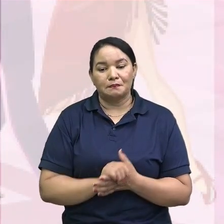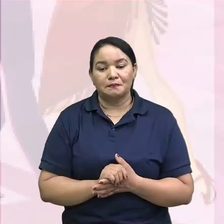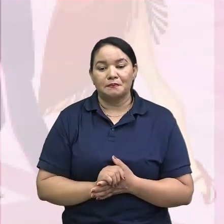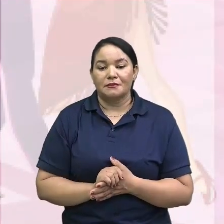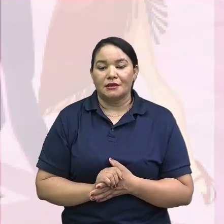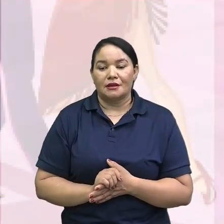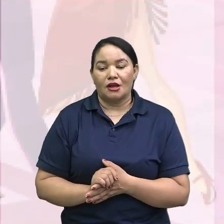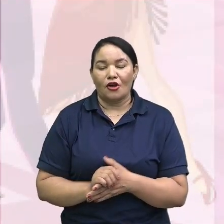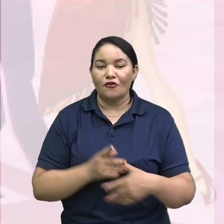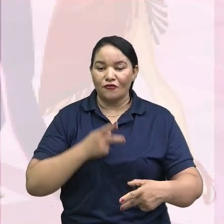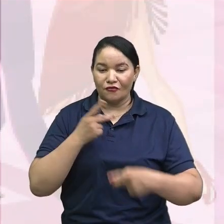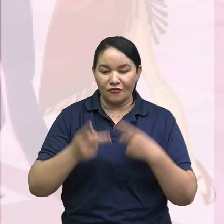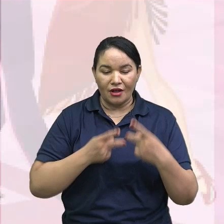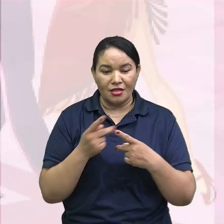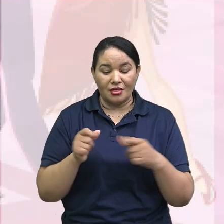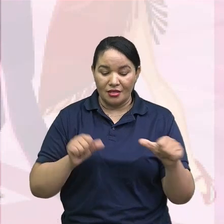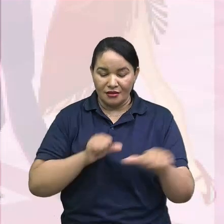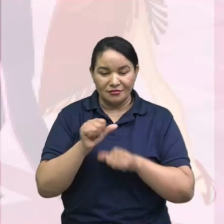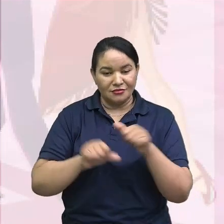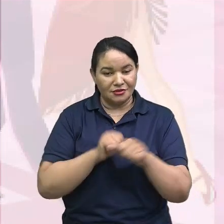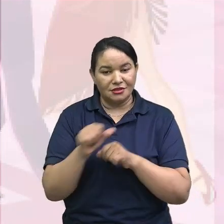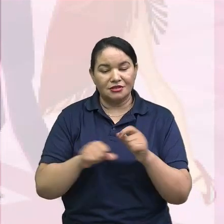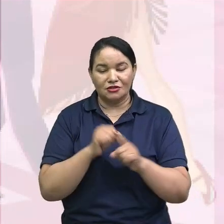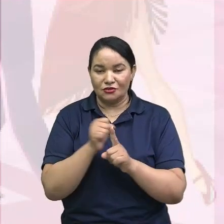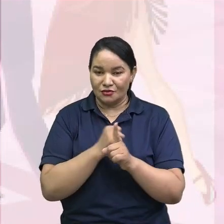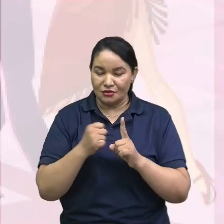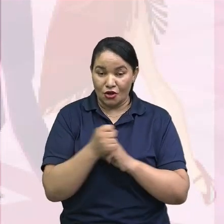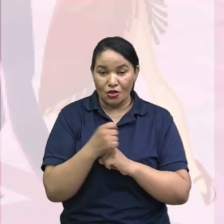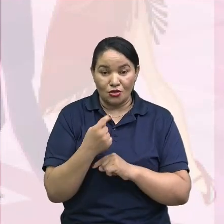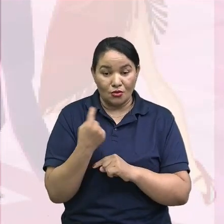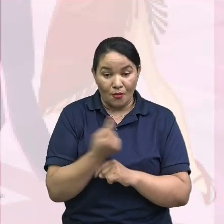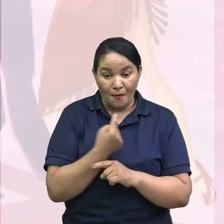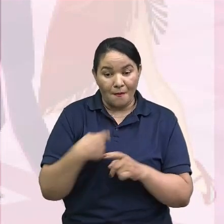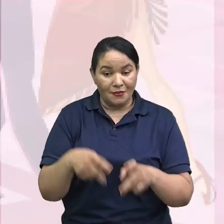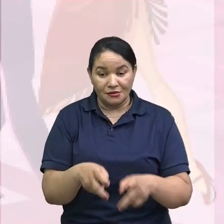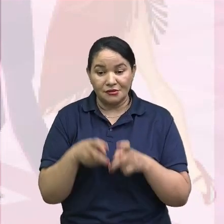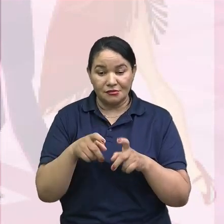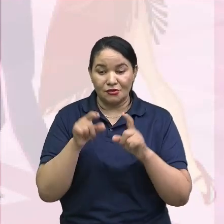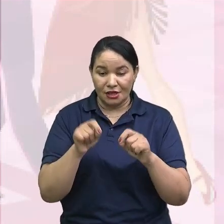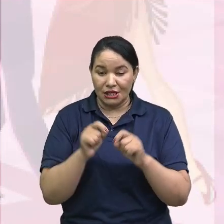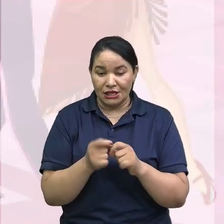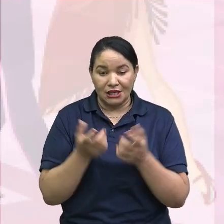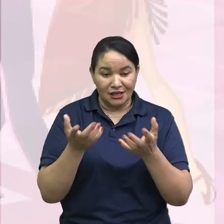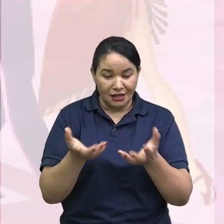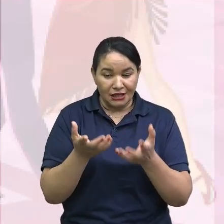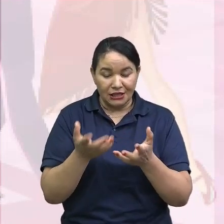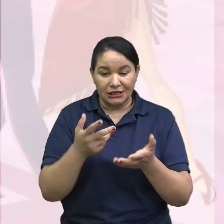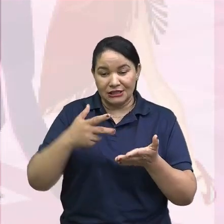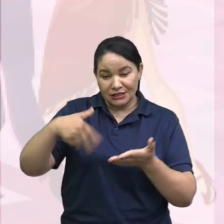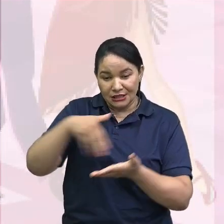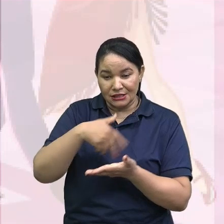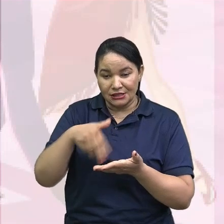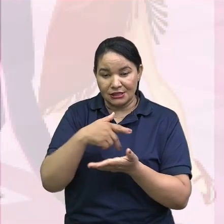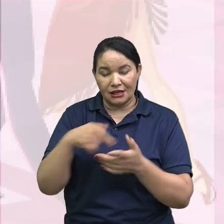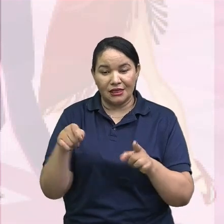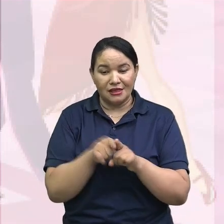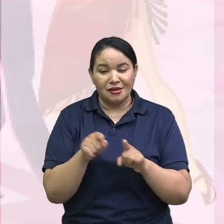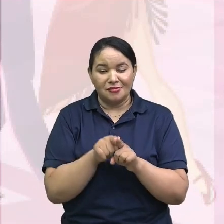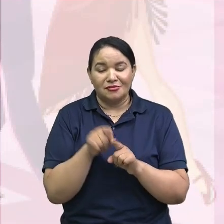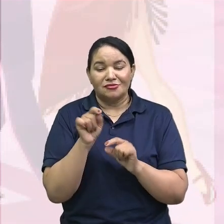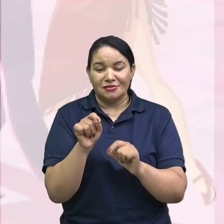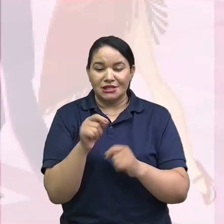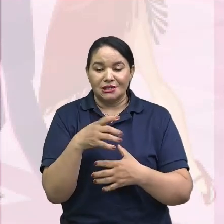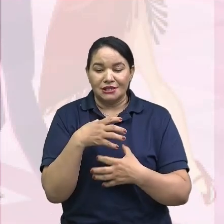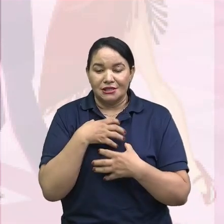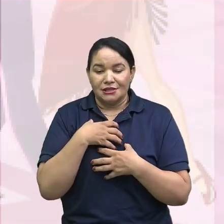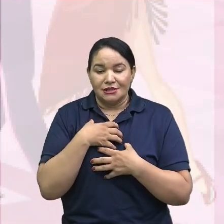fala dessas danças sociais, vamos perceber aqui a questão de querer dançar até mesmo por uma sensação